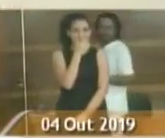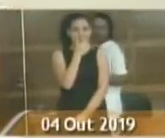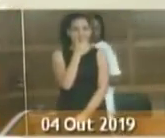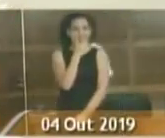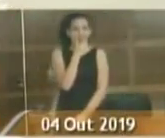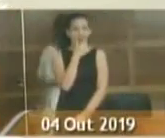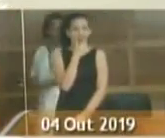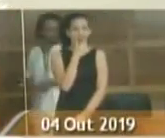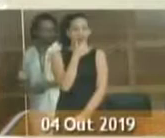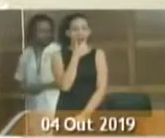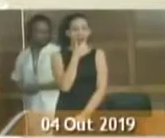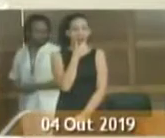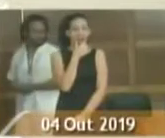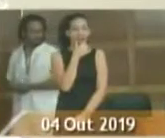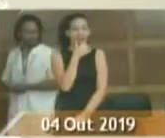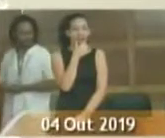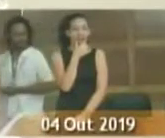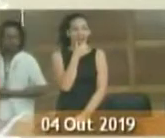preste atenção.